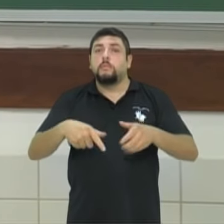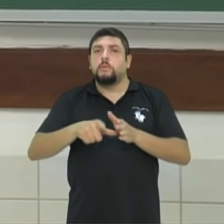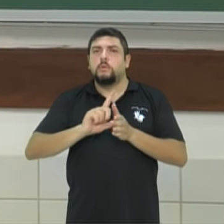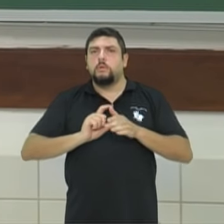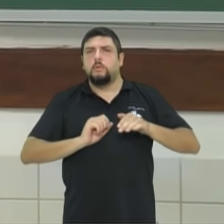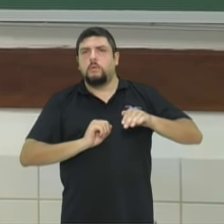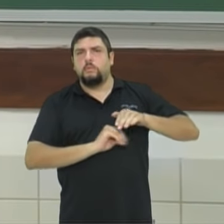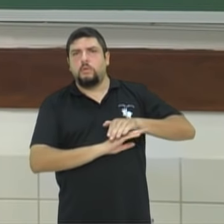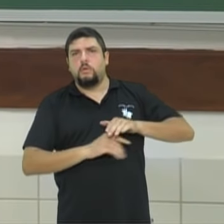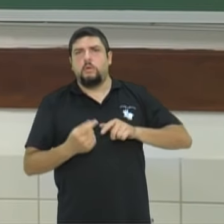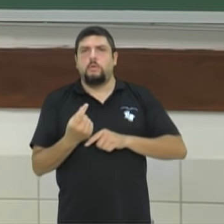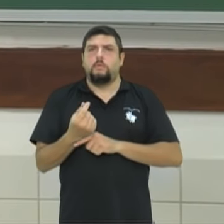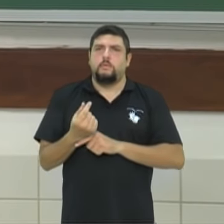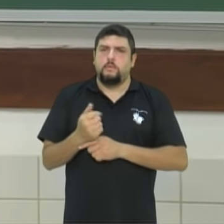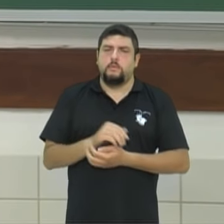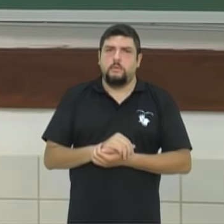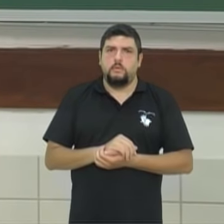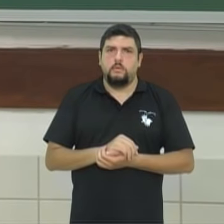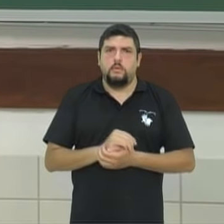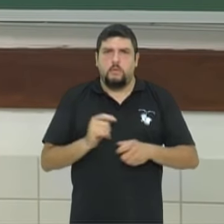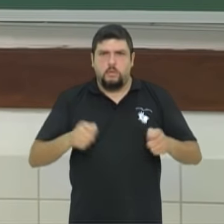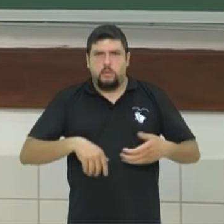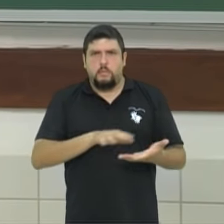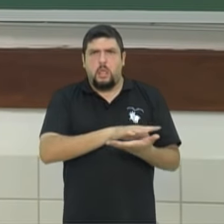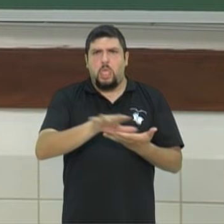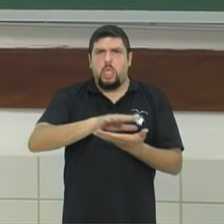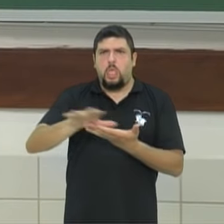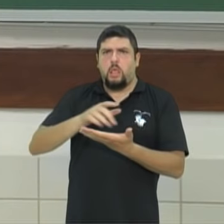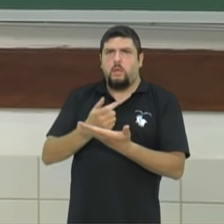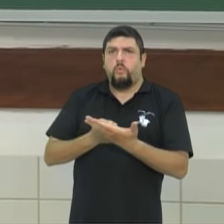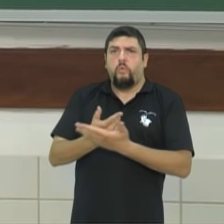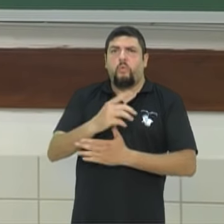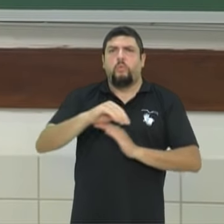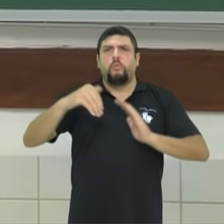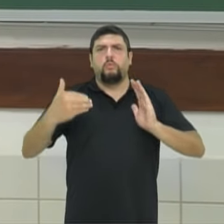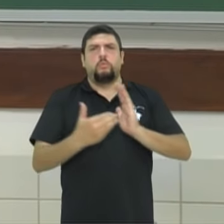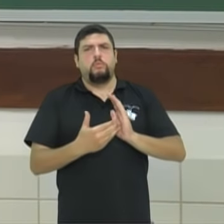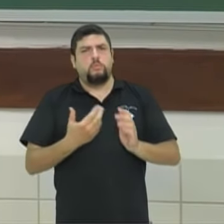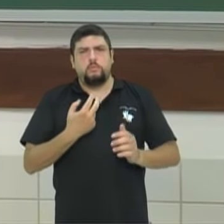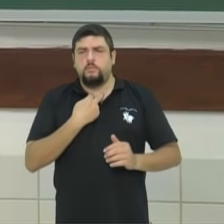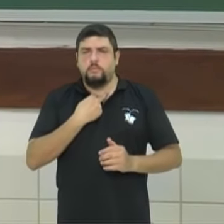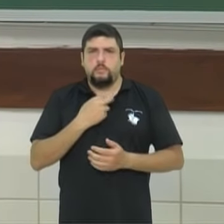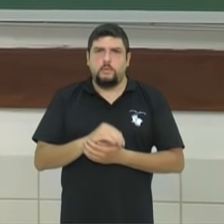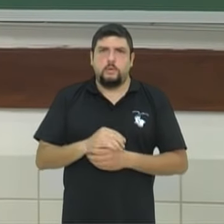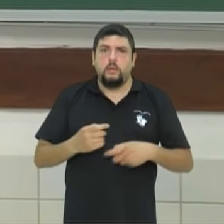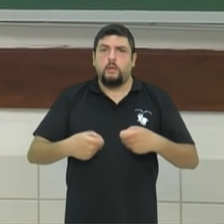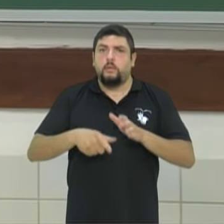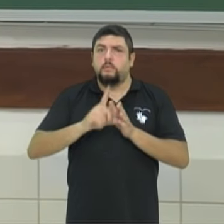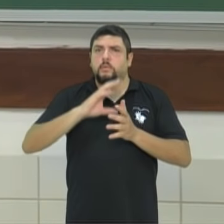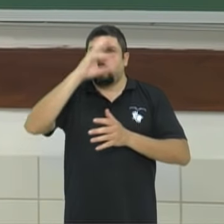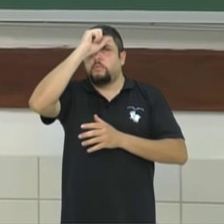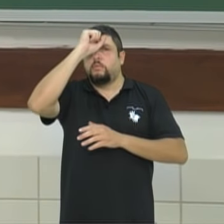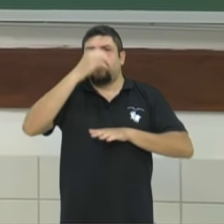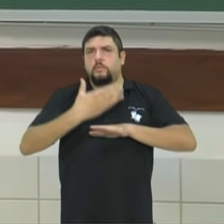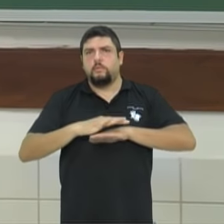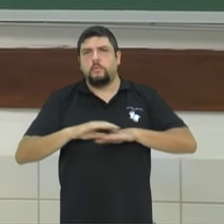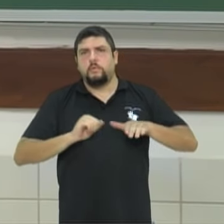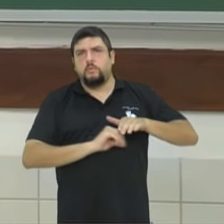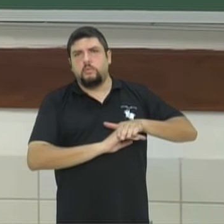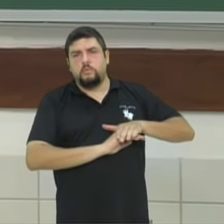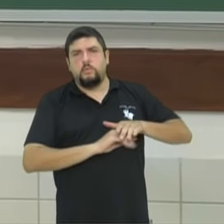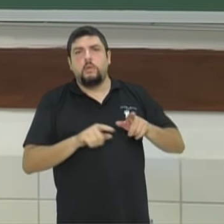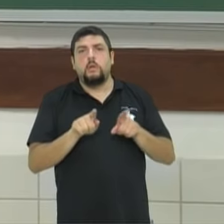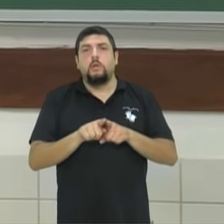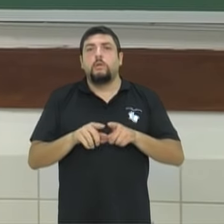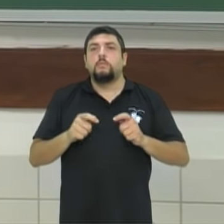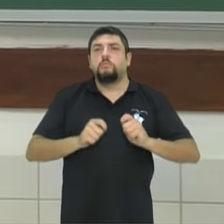não consegue ter tudo, o mundo inteiro, de coisas ao mesmo tempo. A gente vai ter que aprender a economizar, né? Fazer aí uma